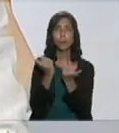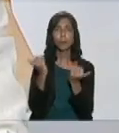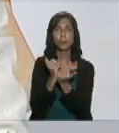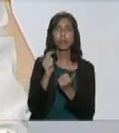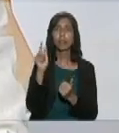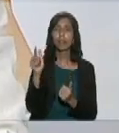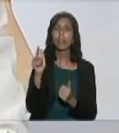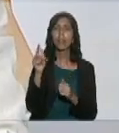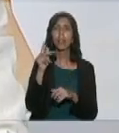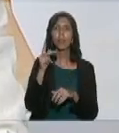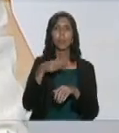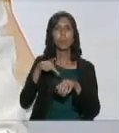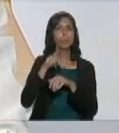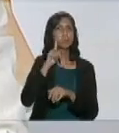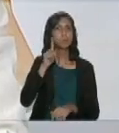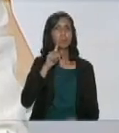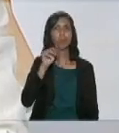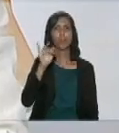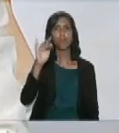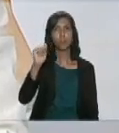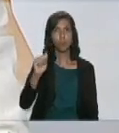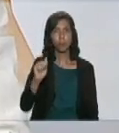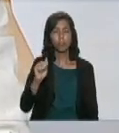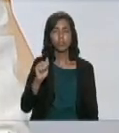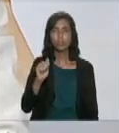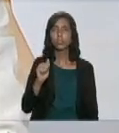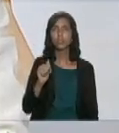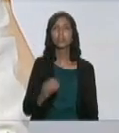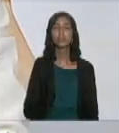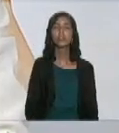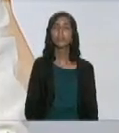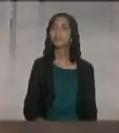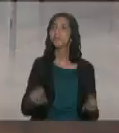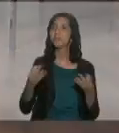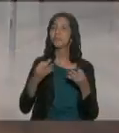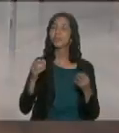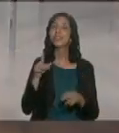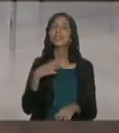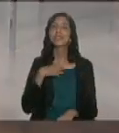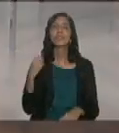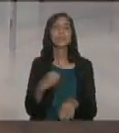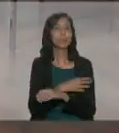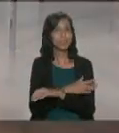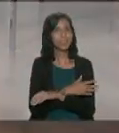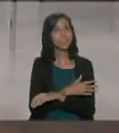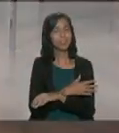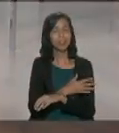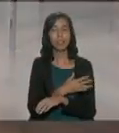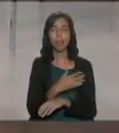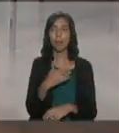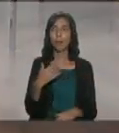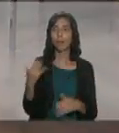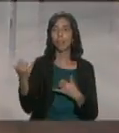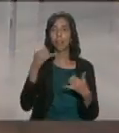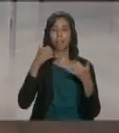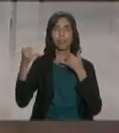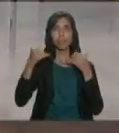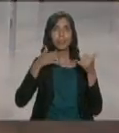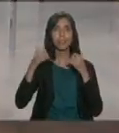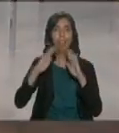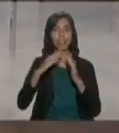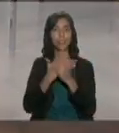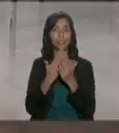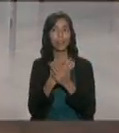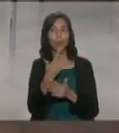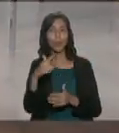na Flórida com uma organização e aí está... Perfeito. Imagina a sua emoção, né? Sim. De ficar recebendo essas ligações de